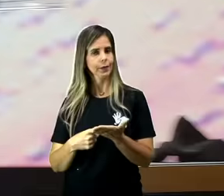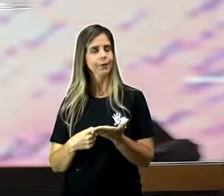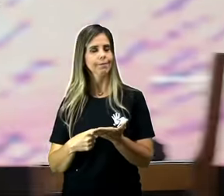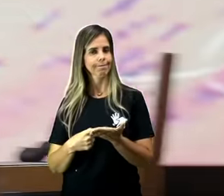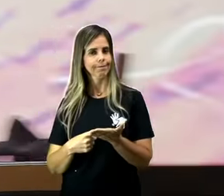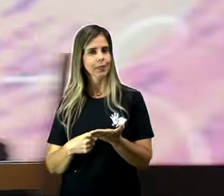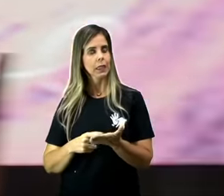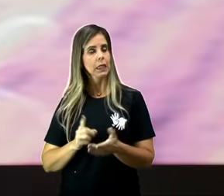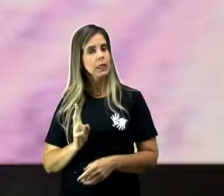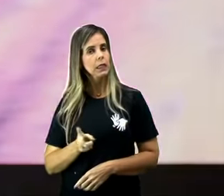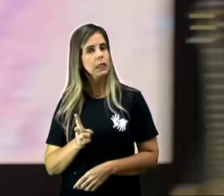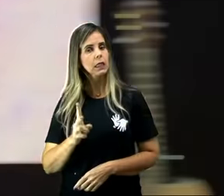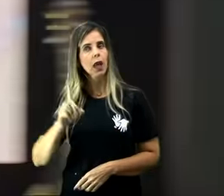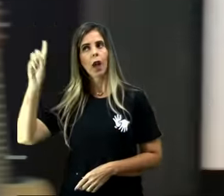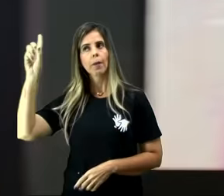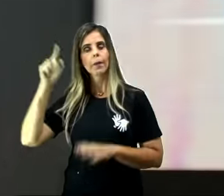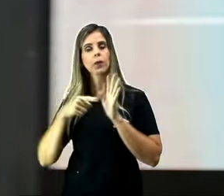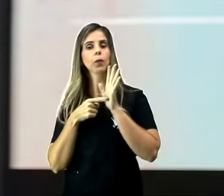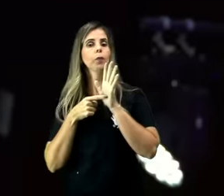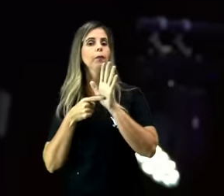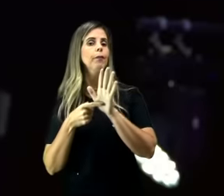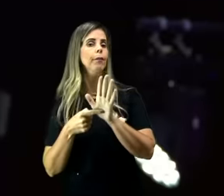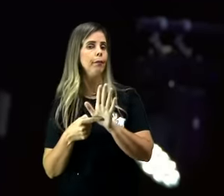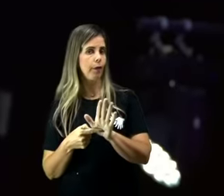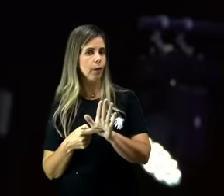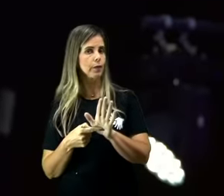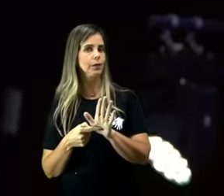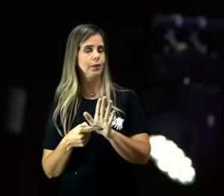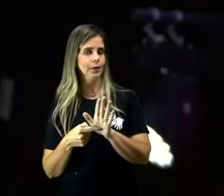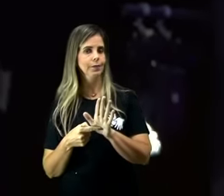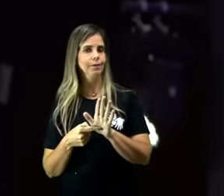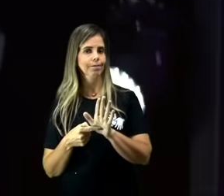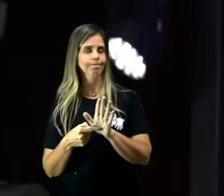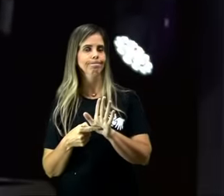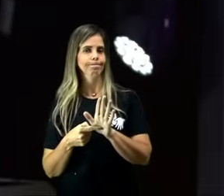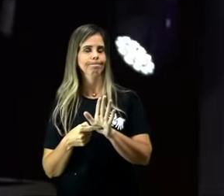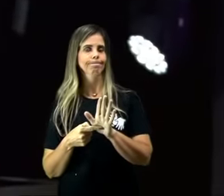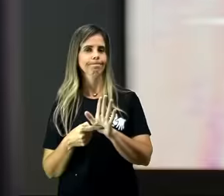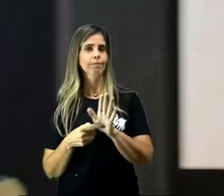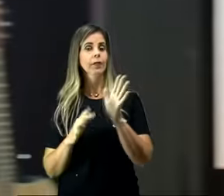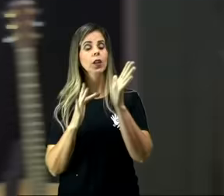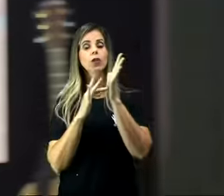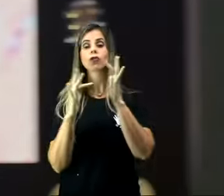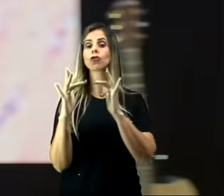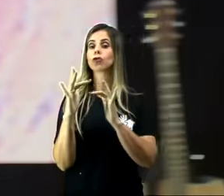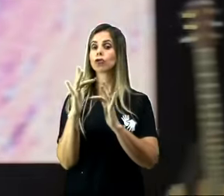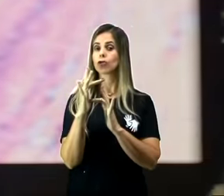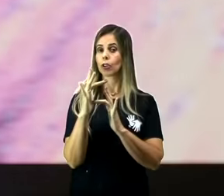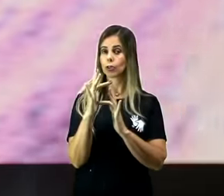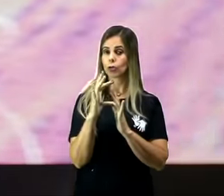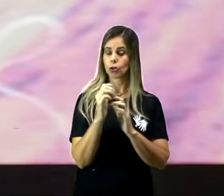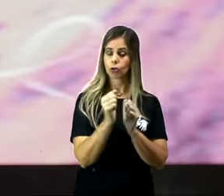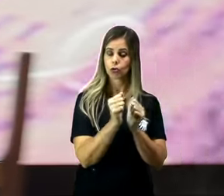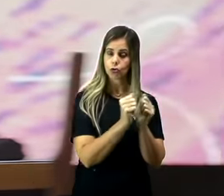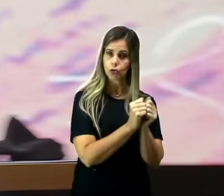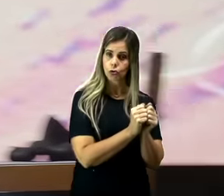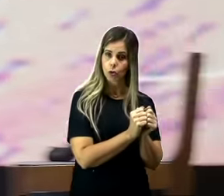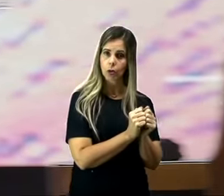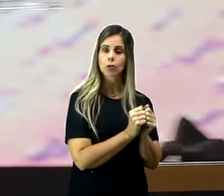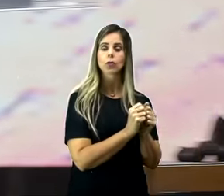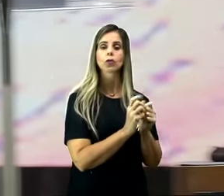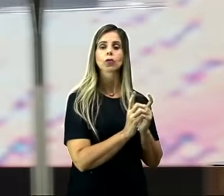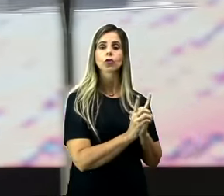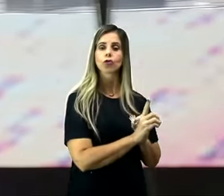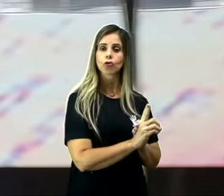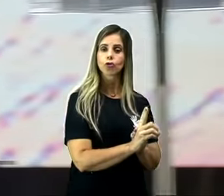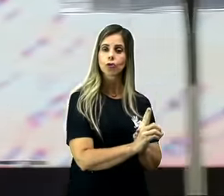e perceba que Deus estava aqui, Jesus estava aqui com os discípulos, e Jesus ia atravessar para um outro lado, um lugar que eles nunca tinham ido.